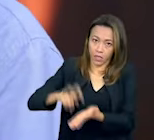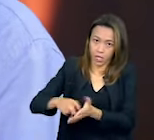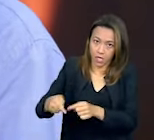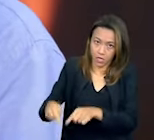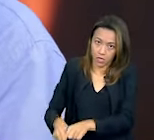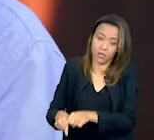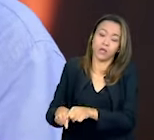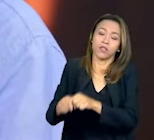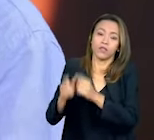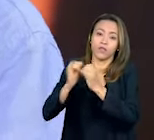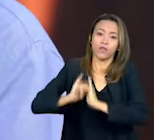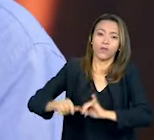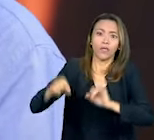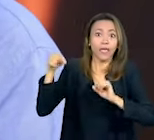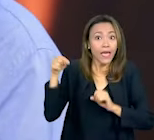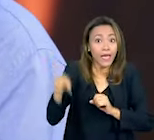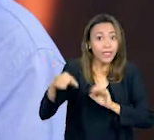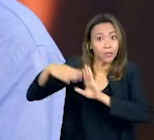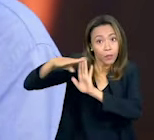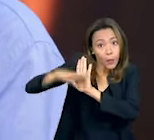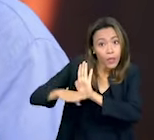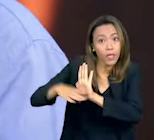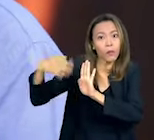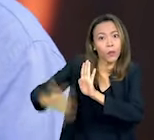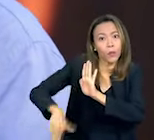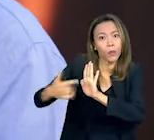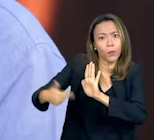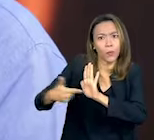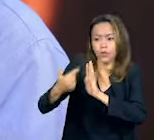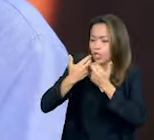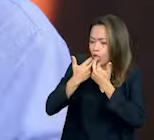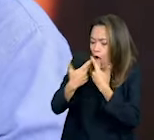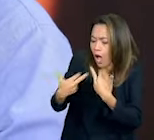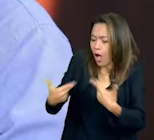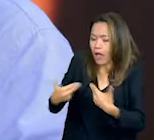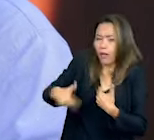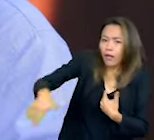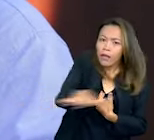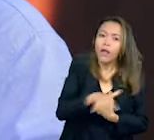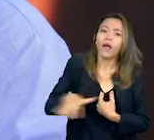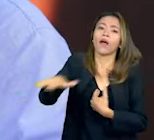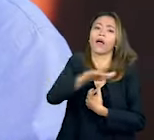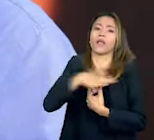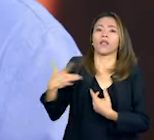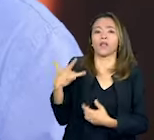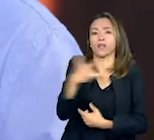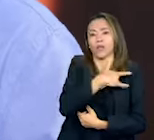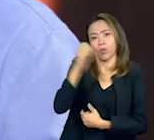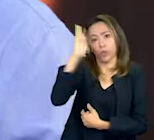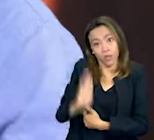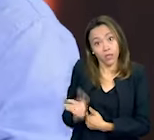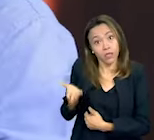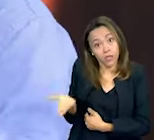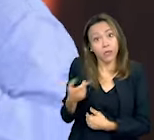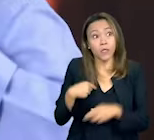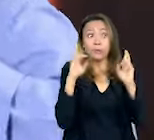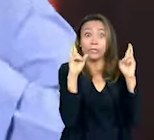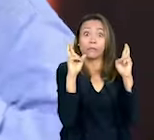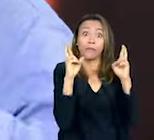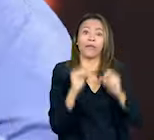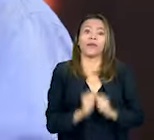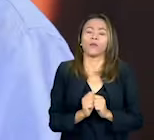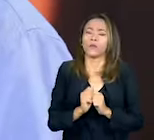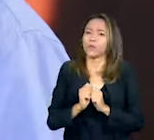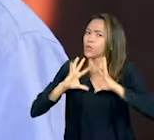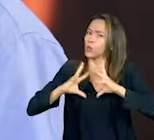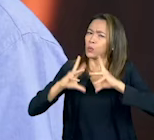uma revolução de inovação na área da saúde no Brasil. E eu espero que tudo isso, como resultado do que a